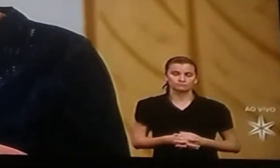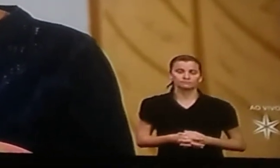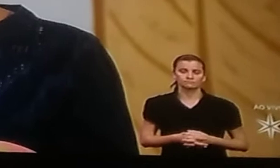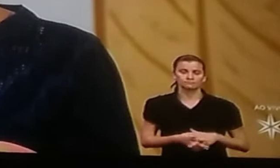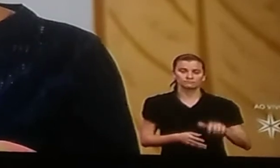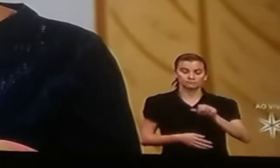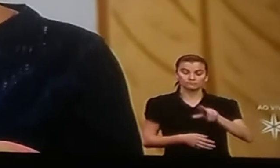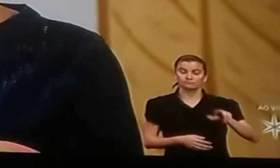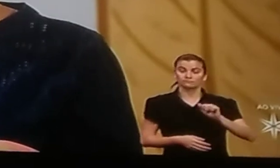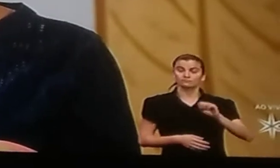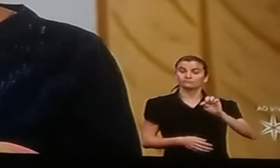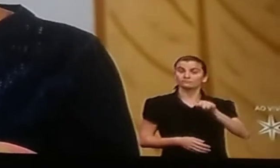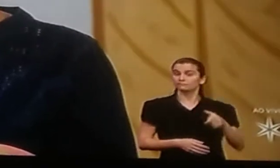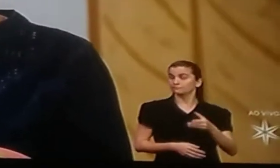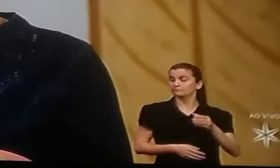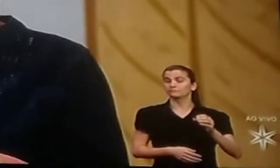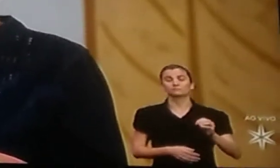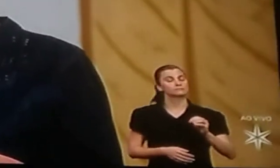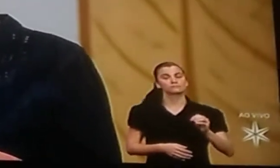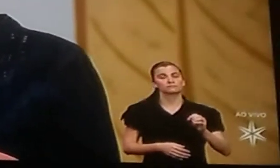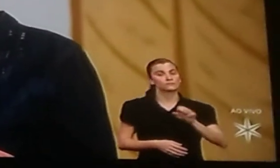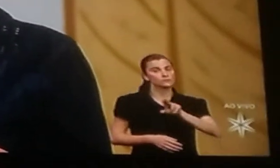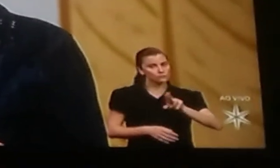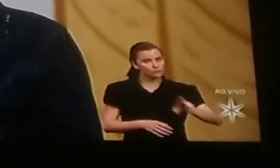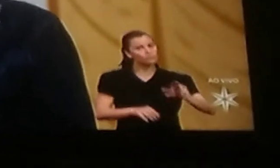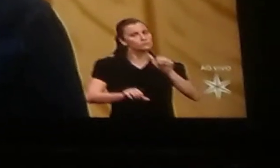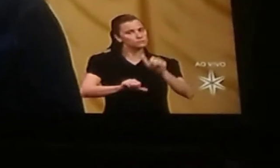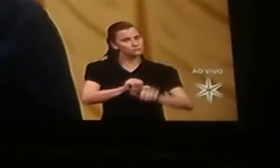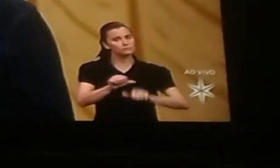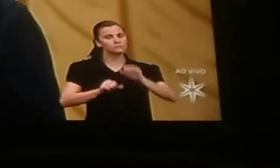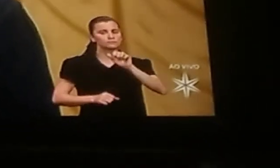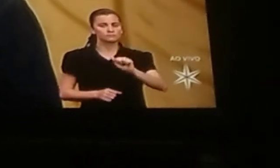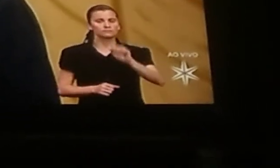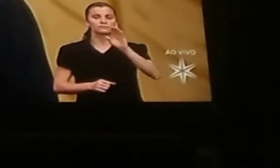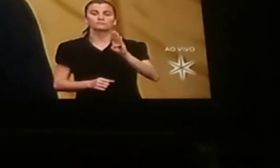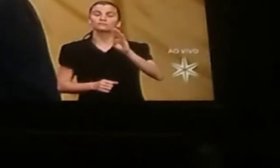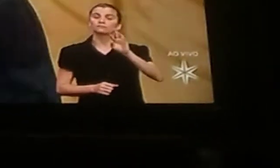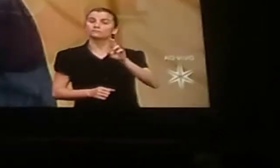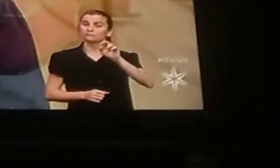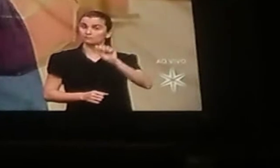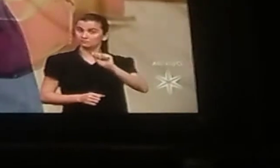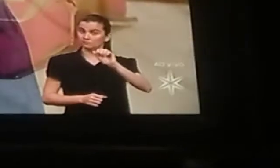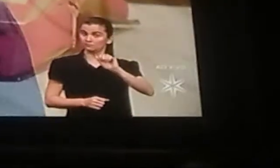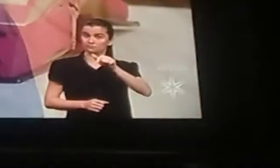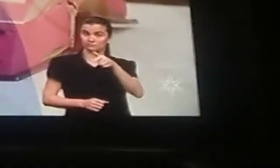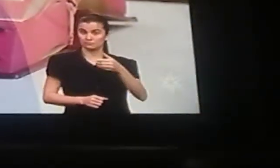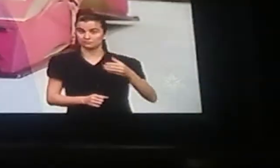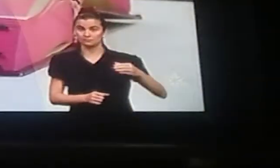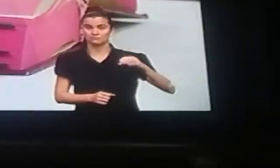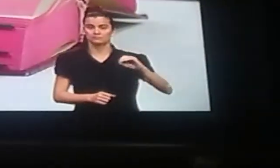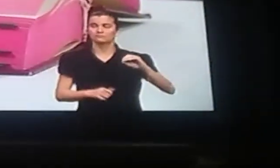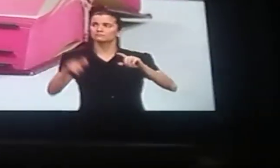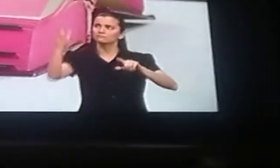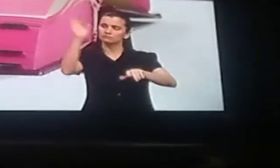ti o pai de uma multidão de nações. Farei crescer tua